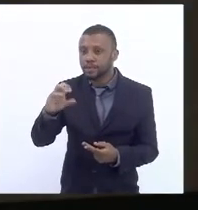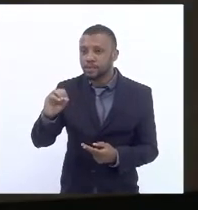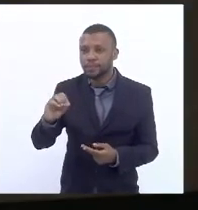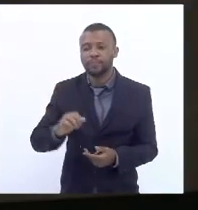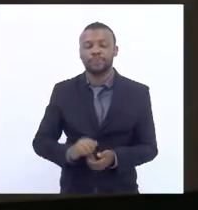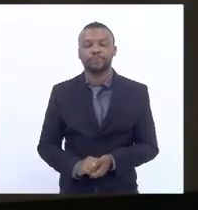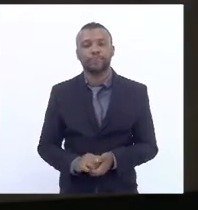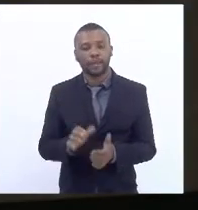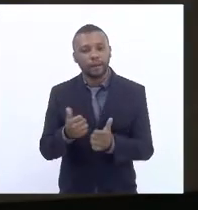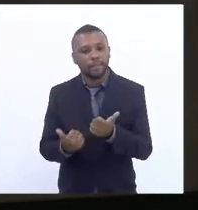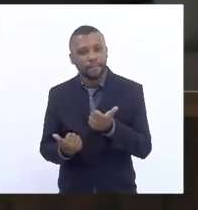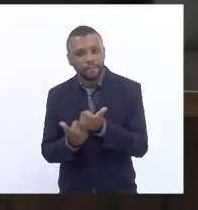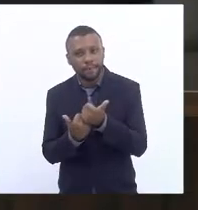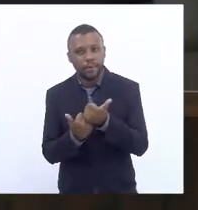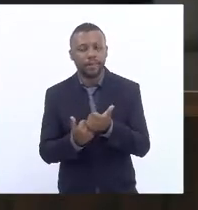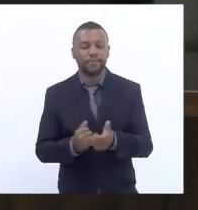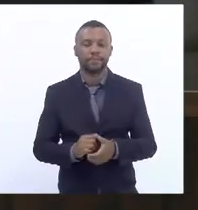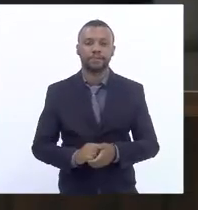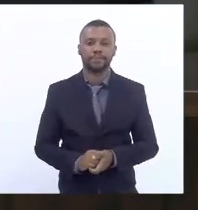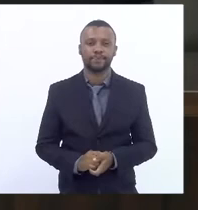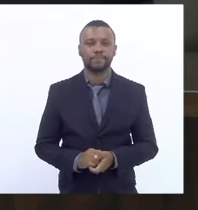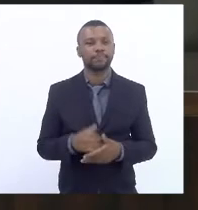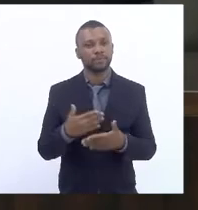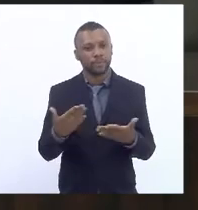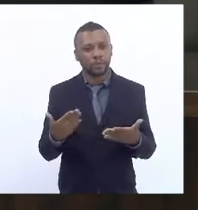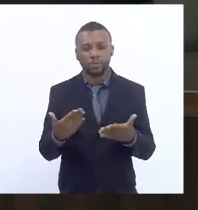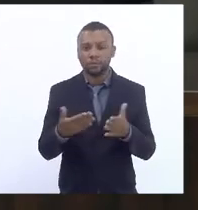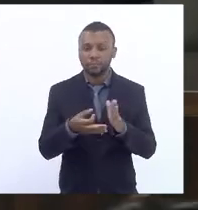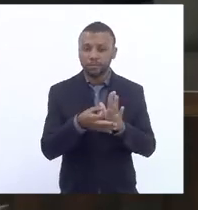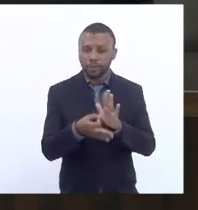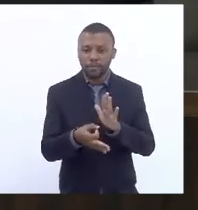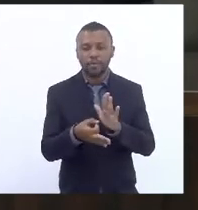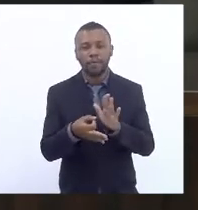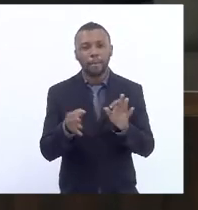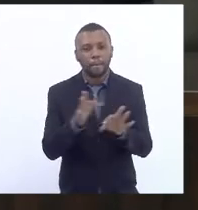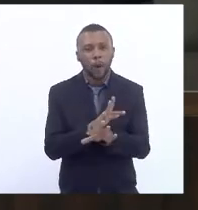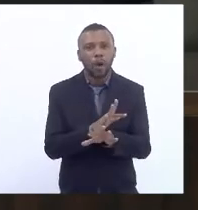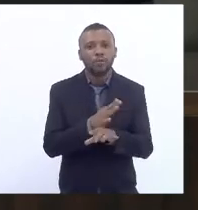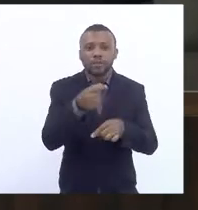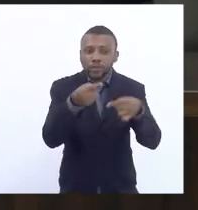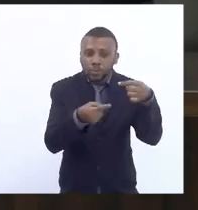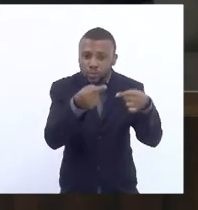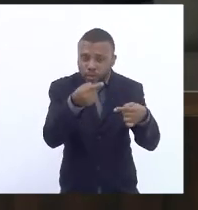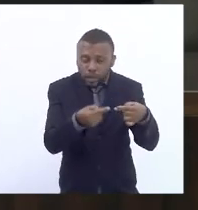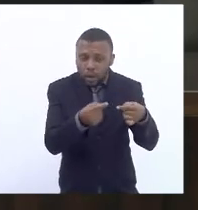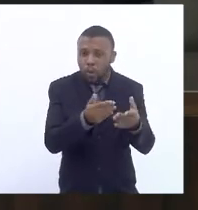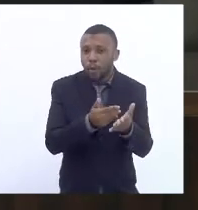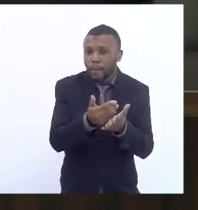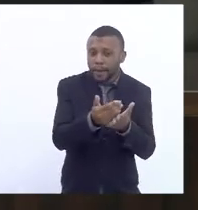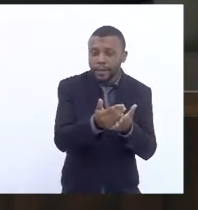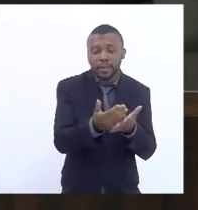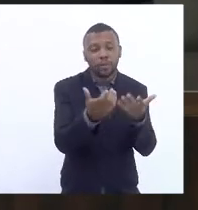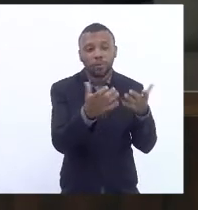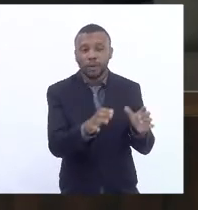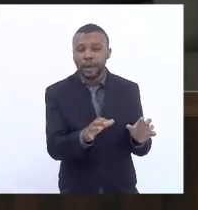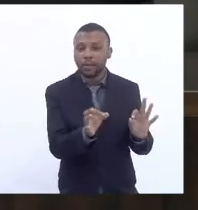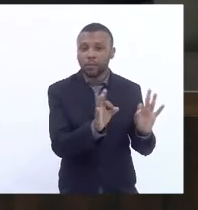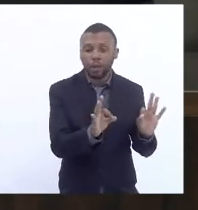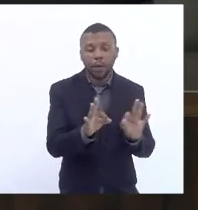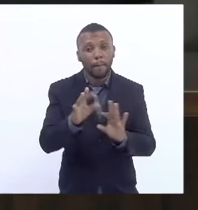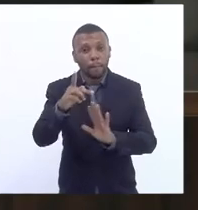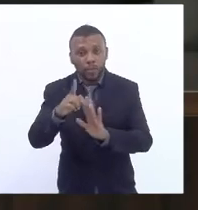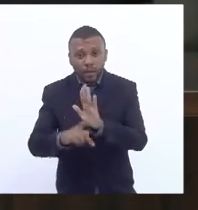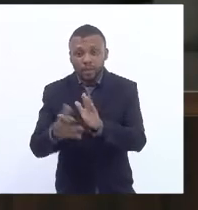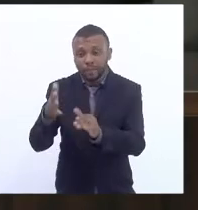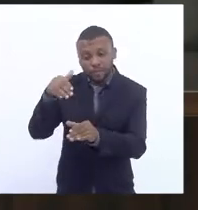Favorável, presidente. Com os pareceres emitidos, o projeto está em discussão. Não havendo quem queira discutir, o projeto está em votação. Senhores